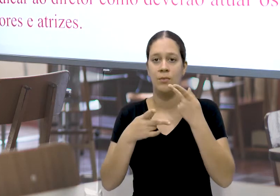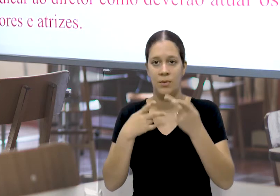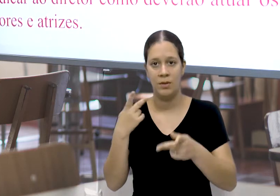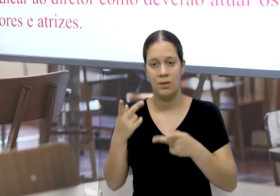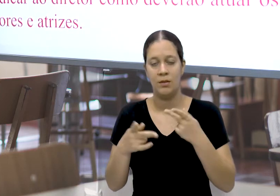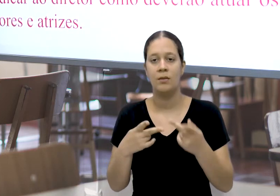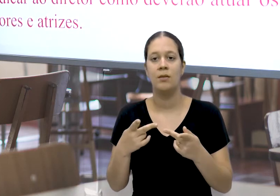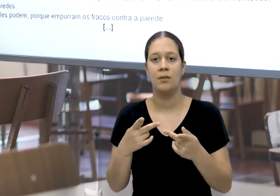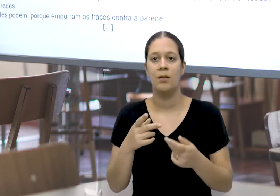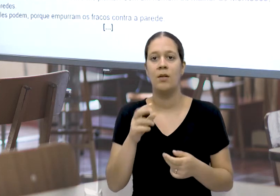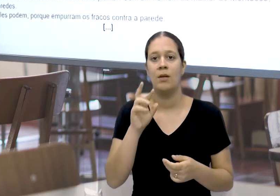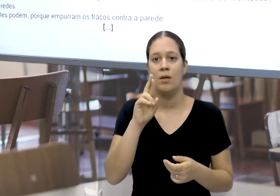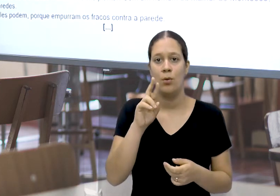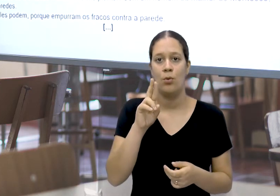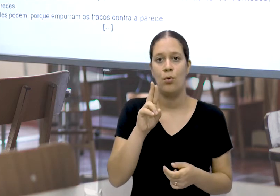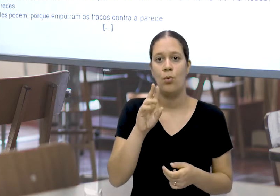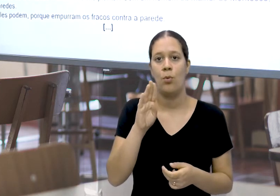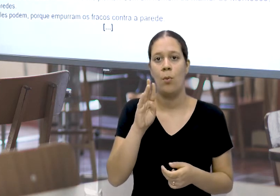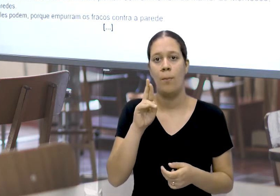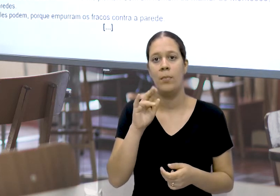semelhante.